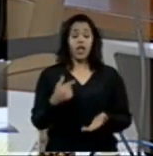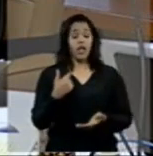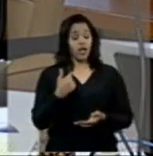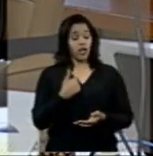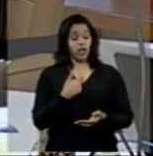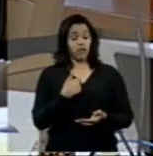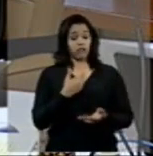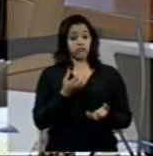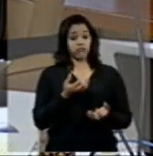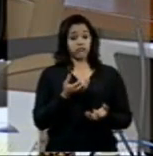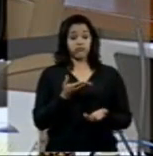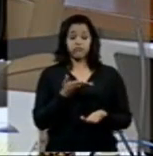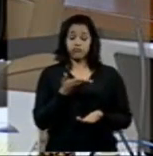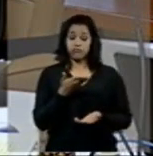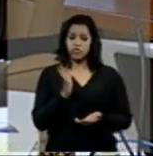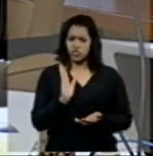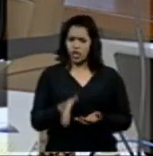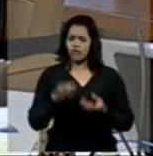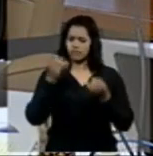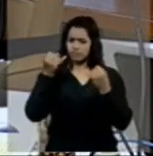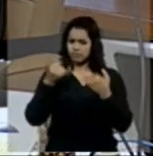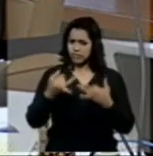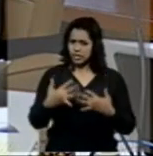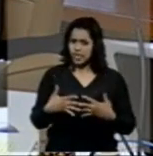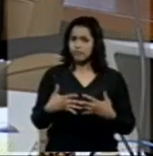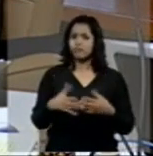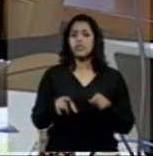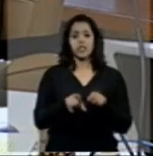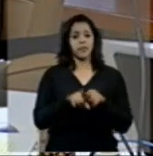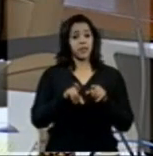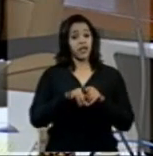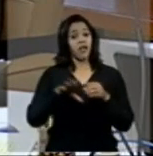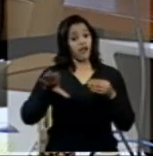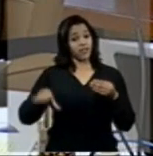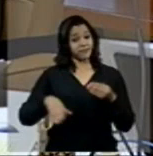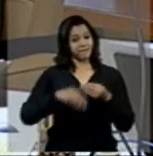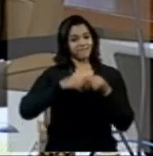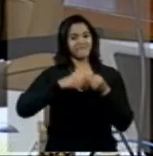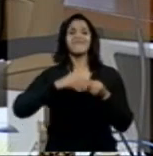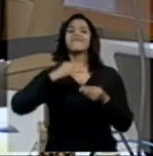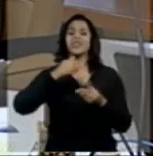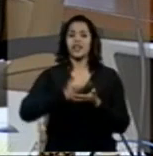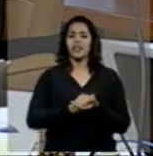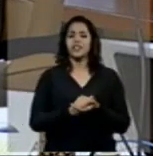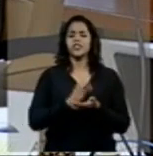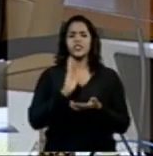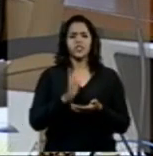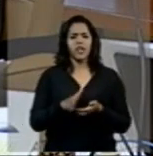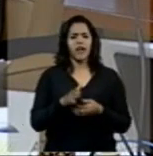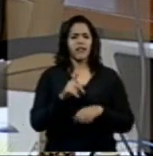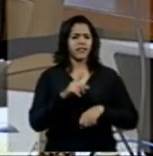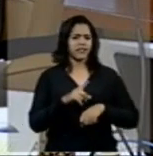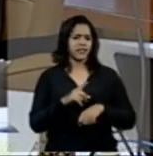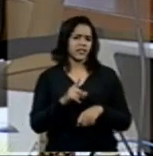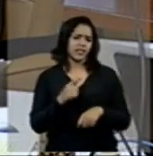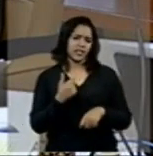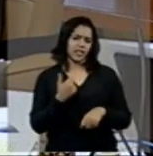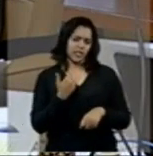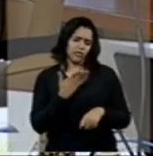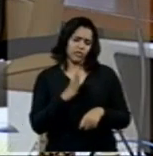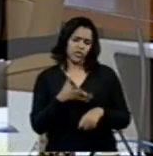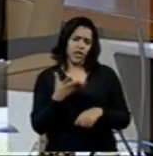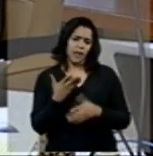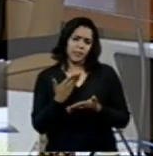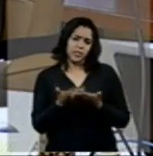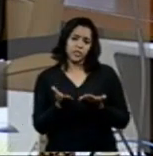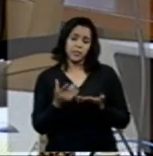Presidente, reiterando a compreensão que já exarei, mas estou vencida pelo não conhecimento